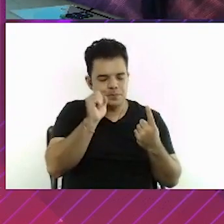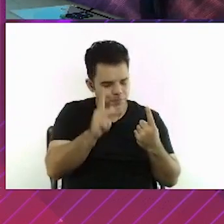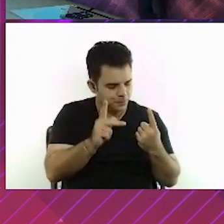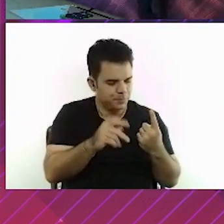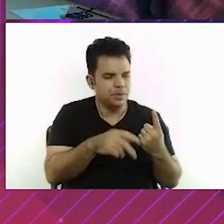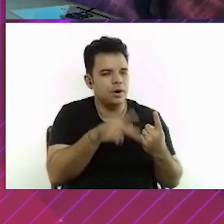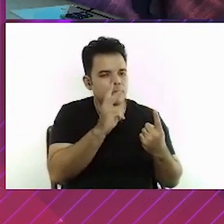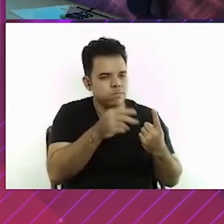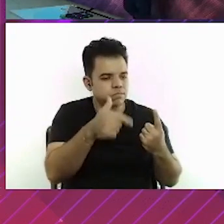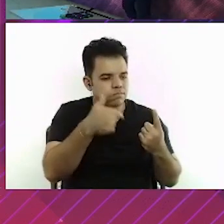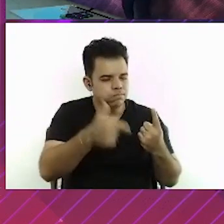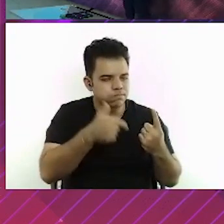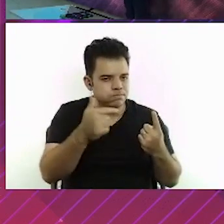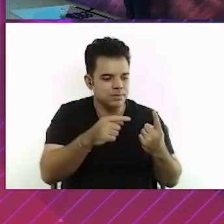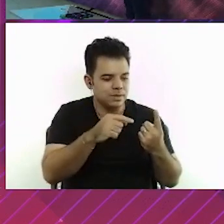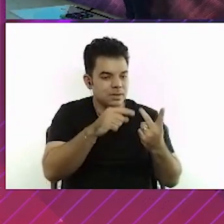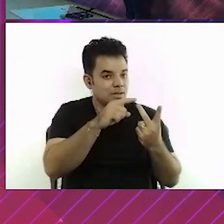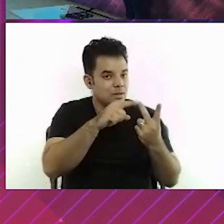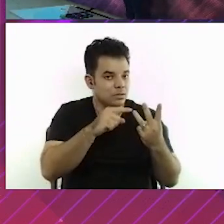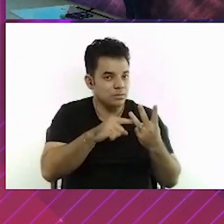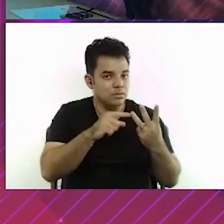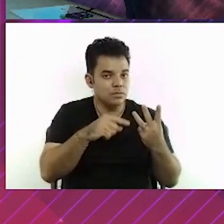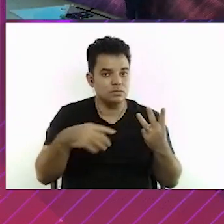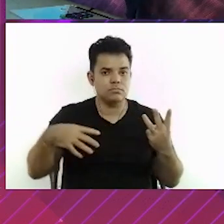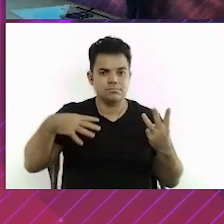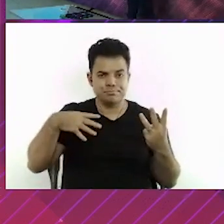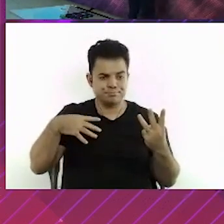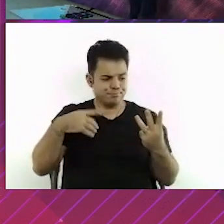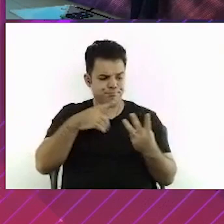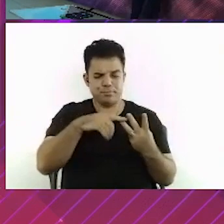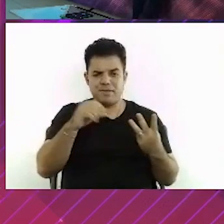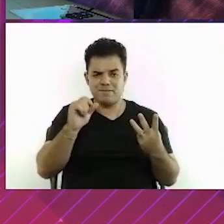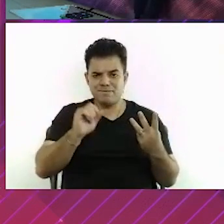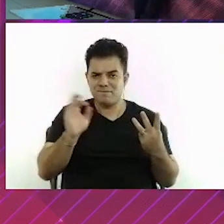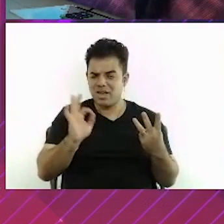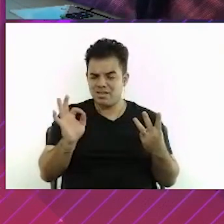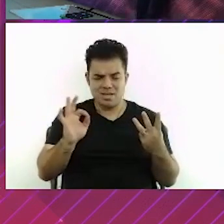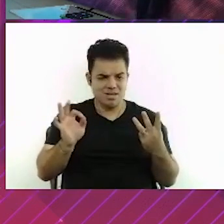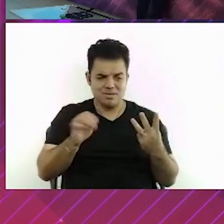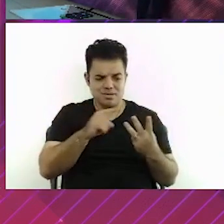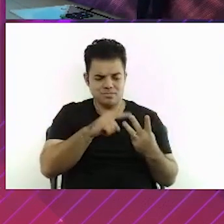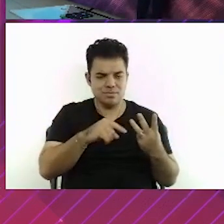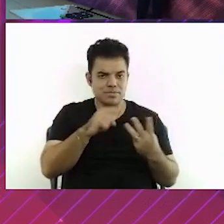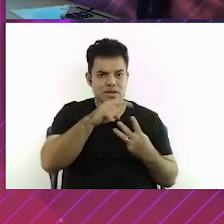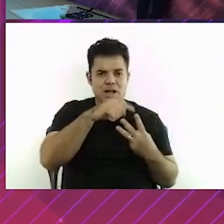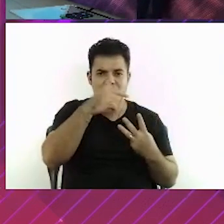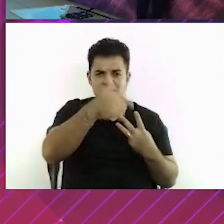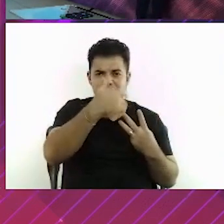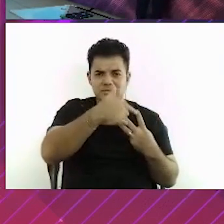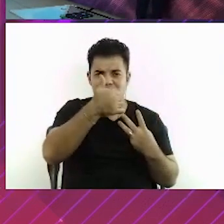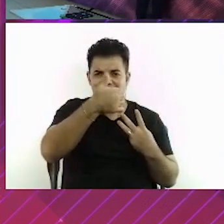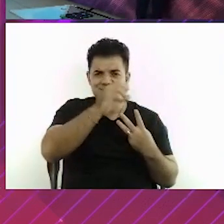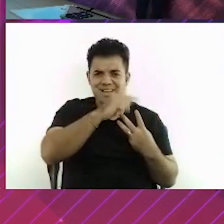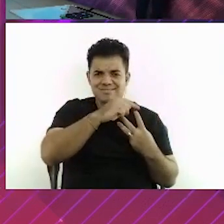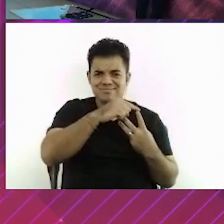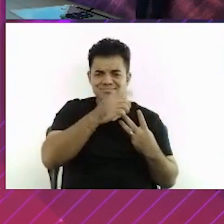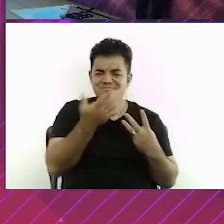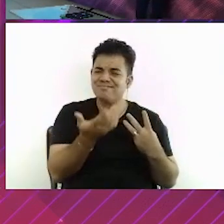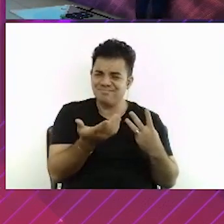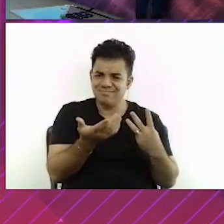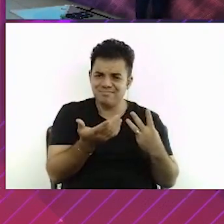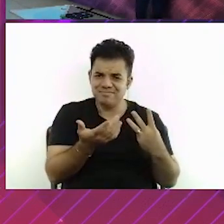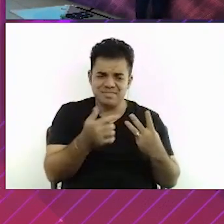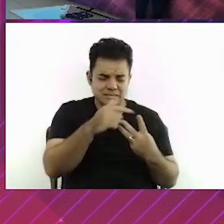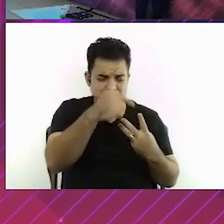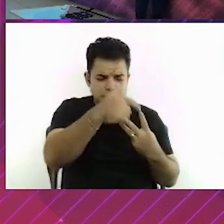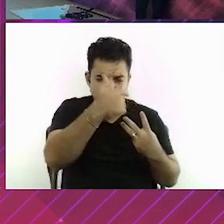processando. Os outros executores ficaram ansiosos, enquanto o primeiro tem 10 tarefas sendo... Bom, tem uma sendo processada